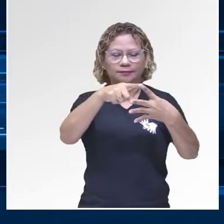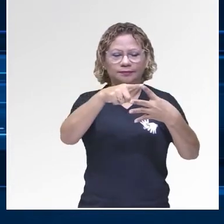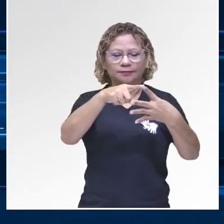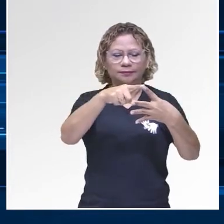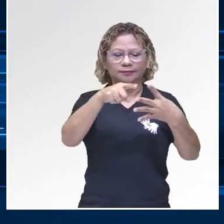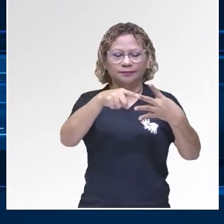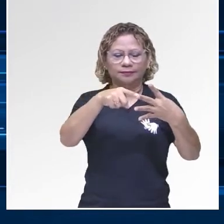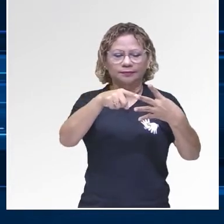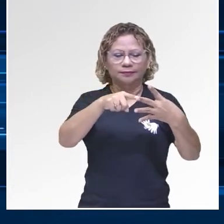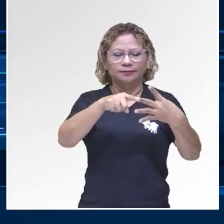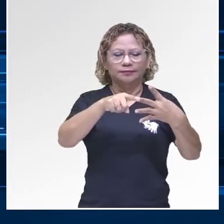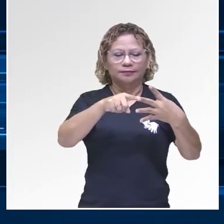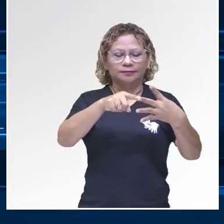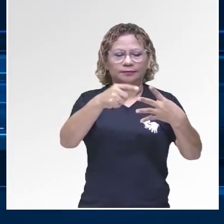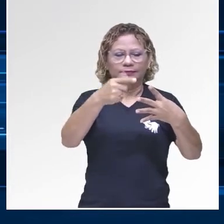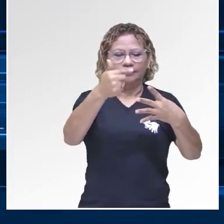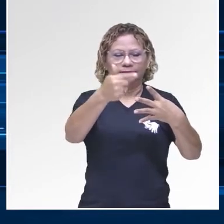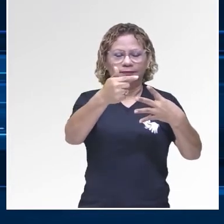Segunda situação.